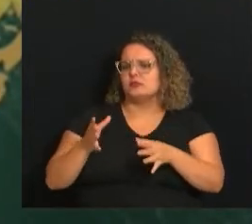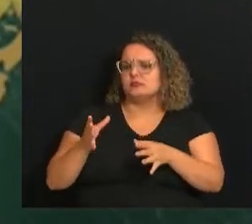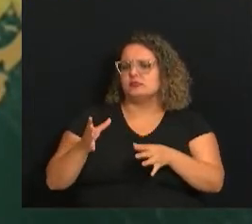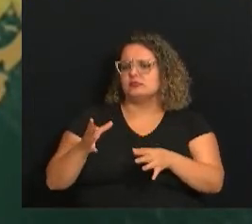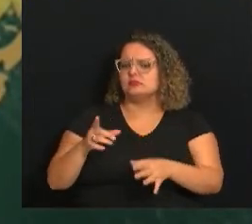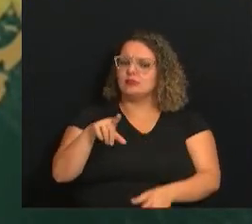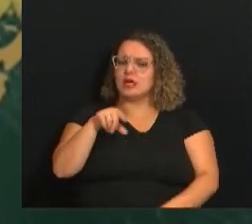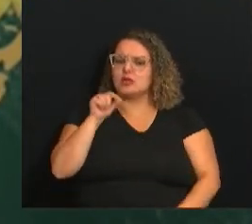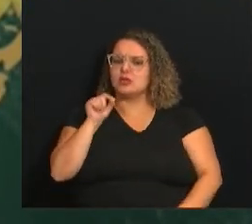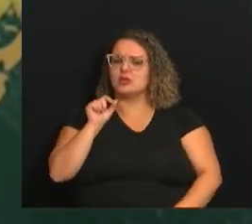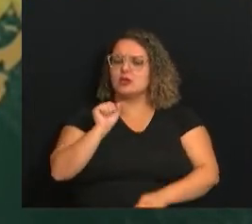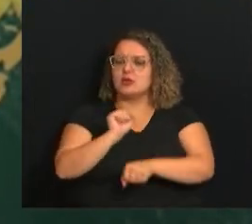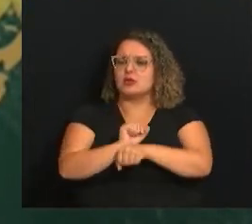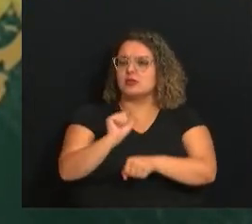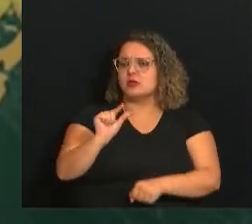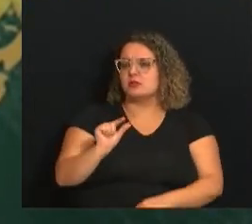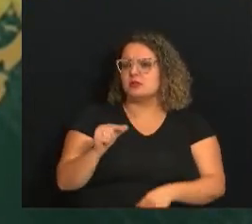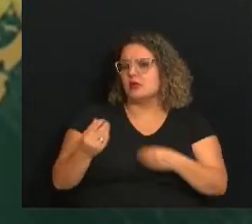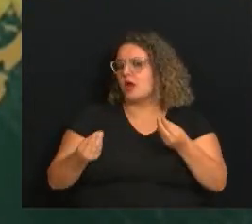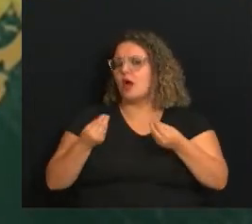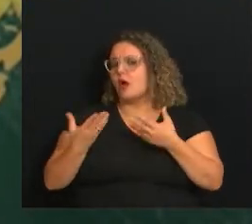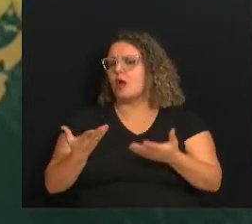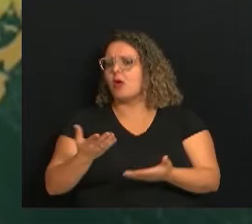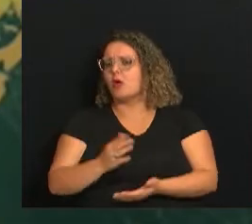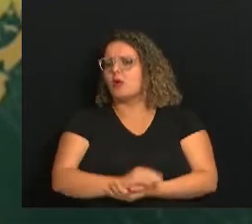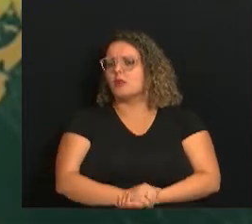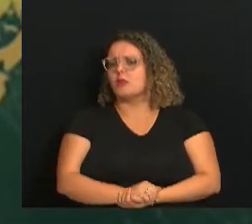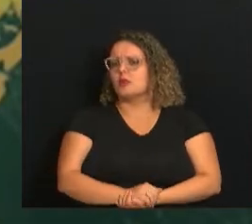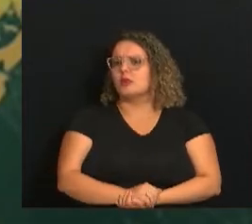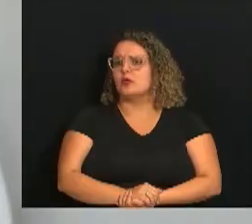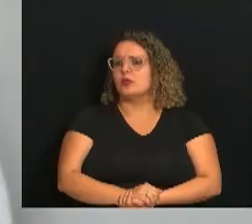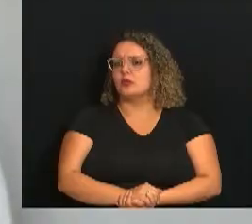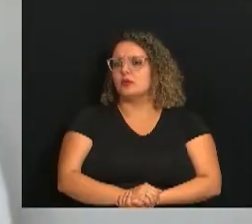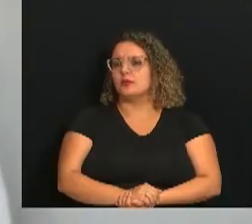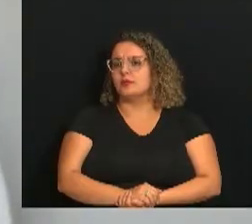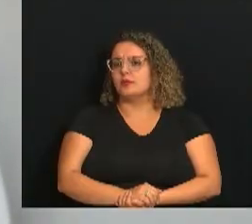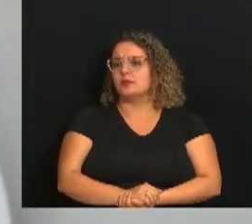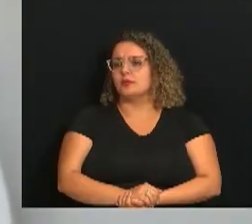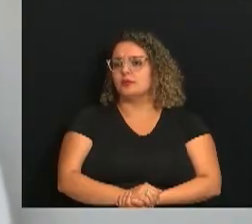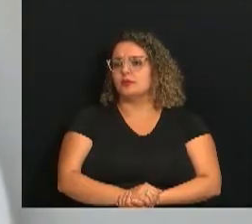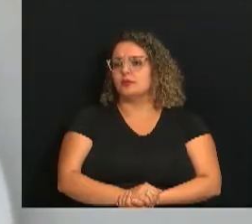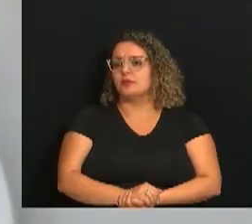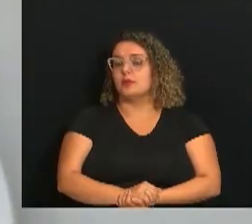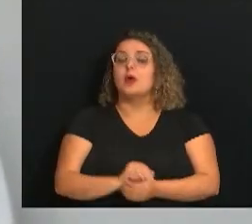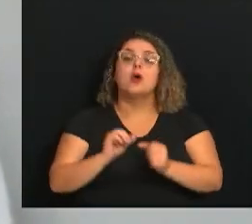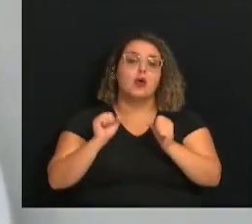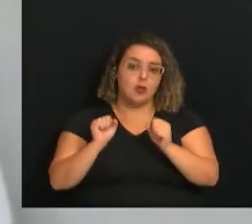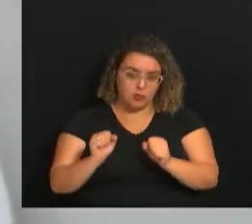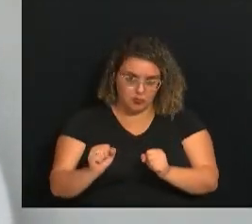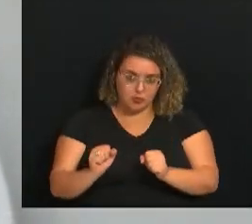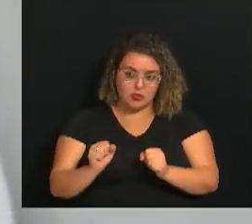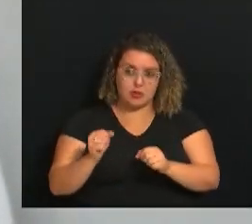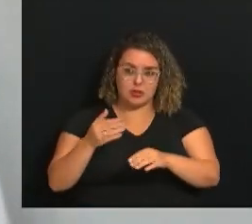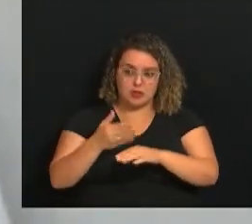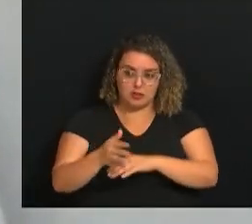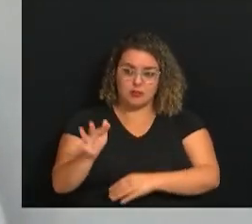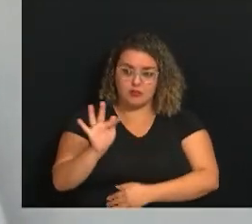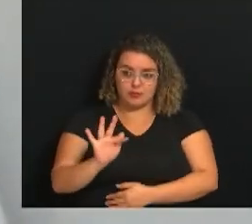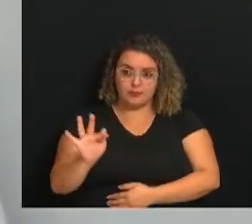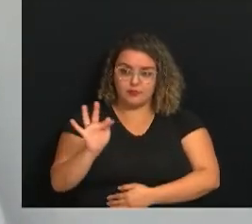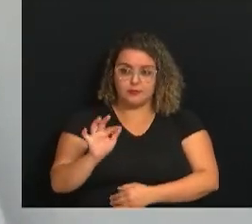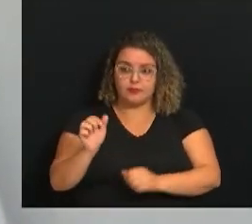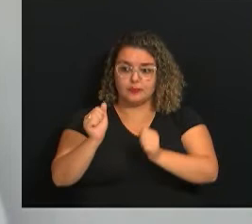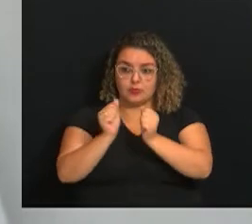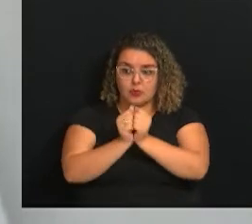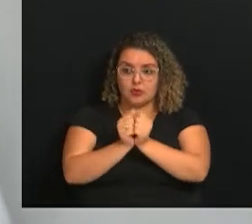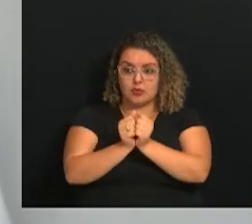em esperar mais um pouquinho. E aí? Isso, eu poderia cursar a universidade, mas junto com meus pais a gente